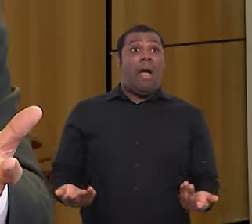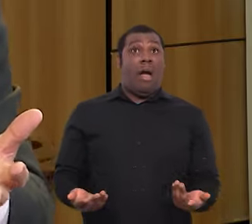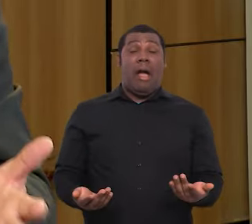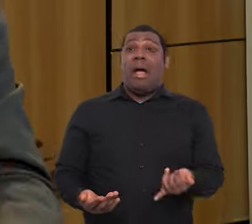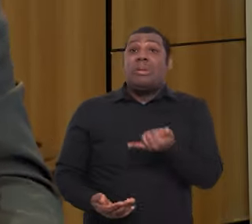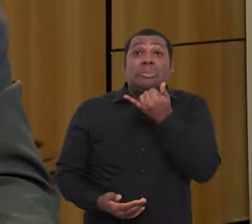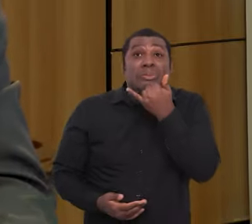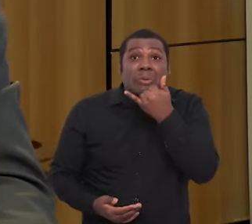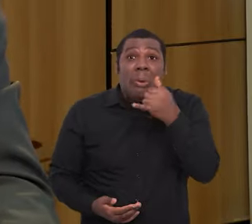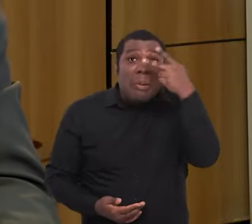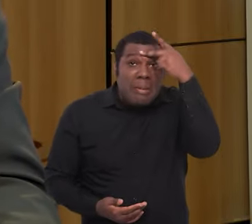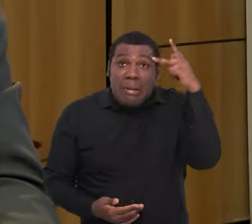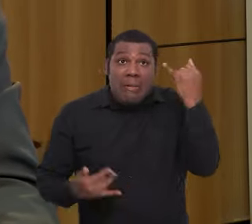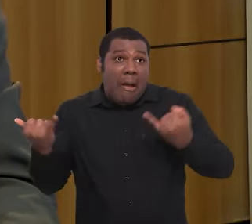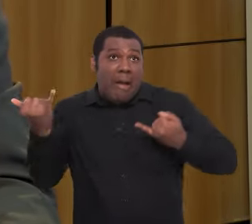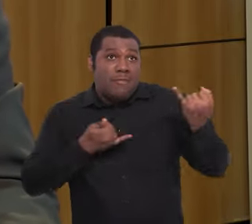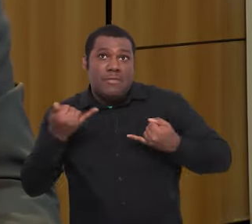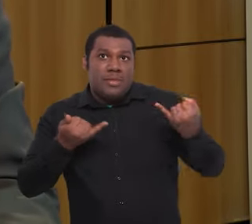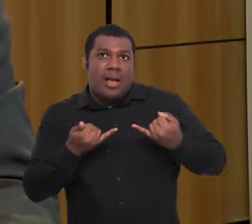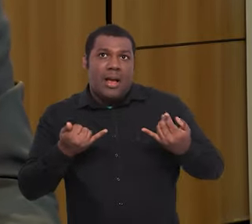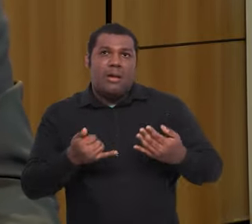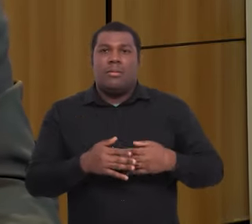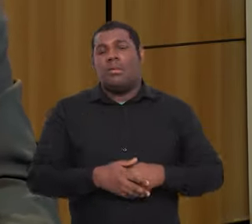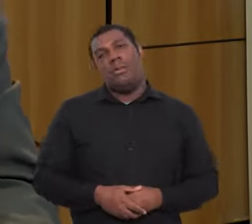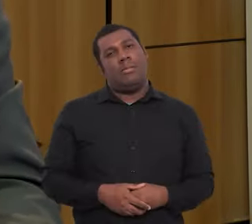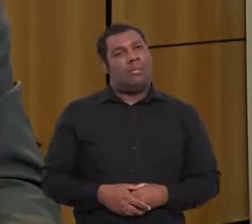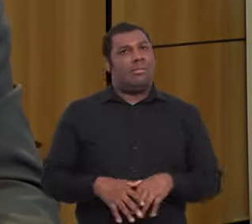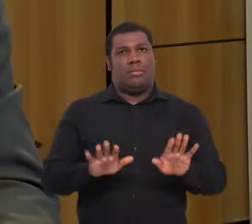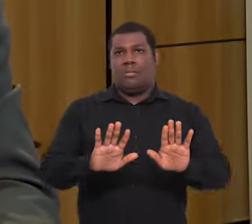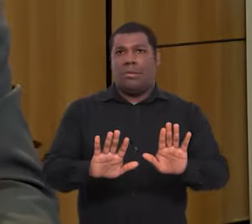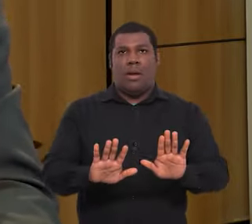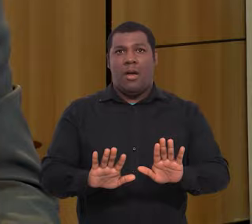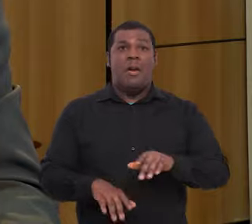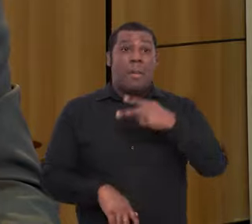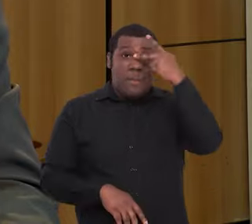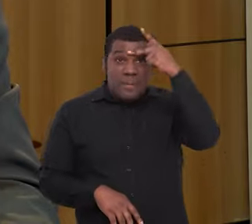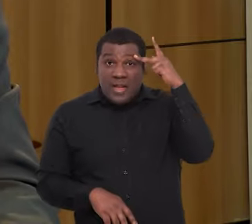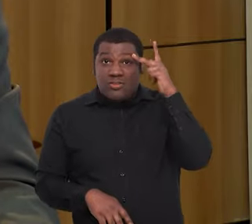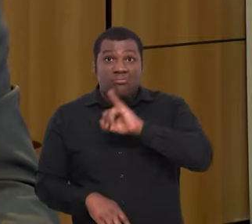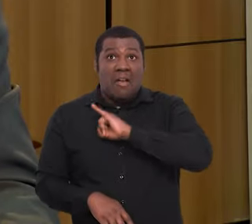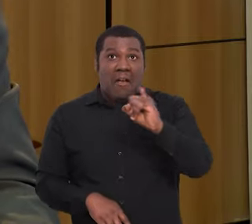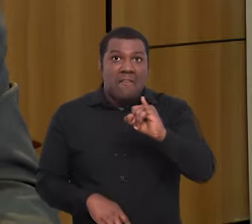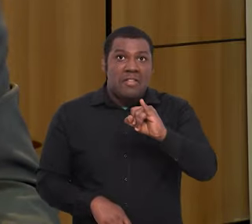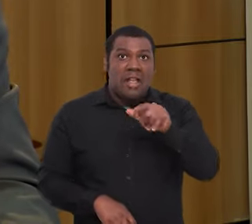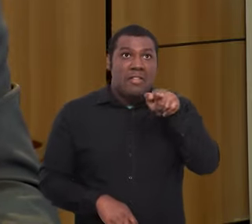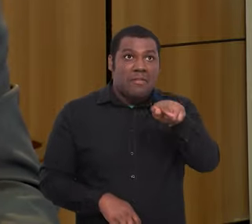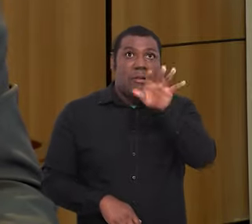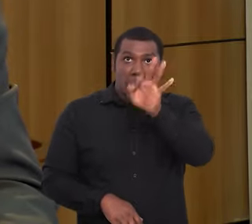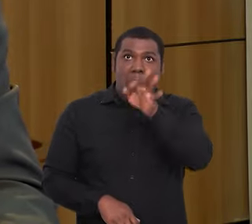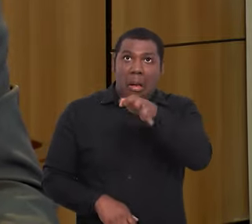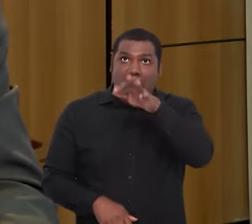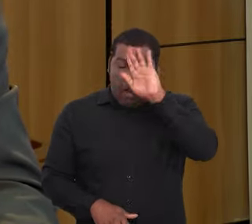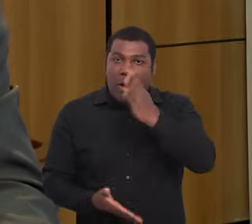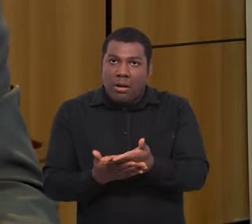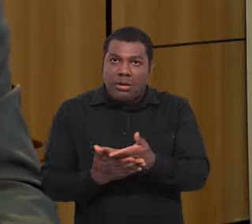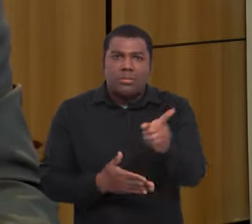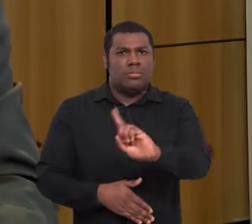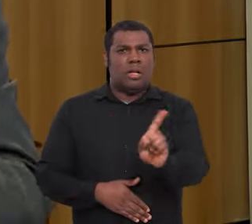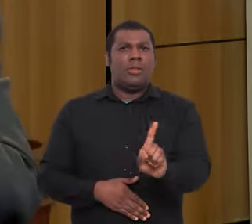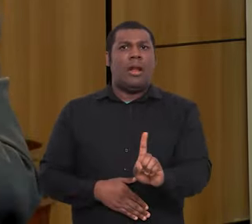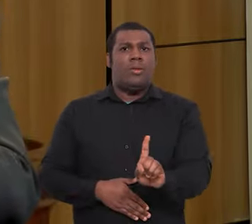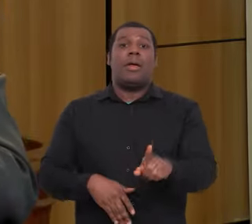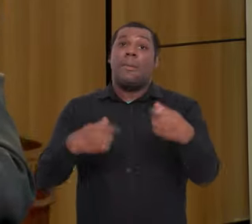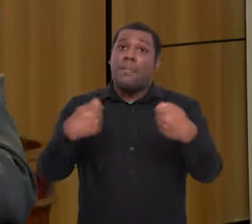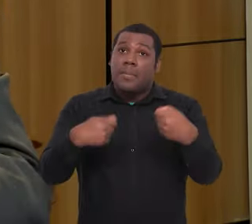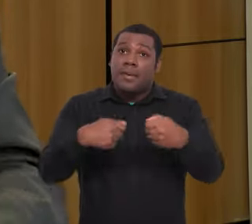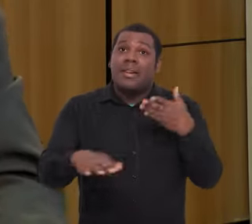vale então o que tá escrito é que vai melhorar tua situação não vai piorar tua situação tem certeza absoluta disso agora